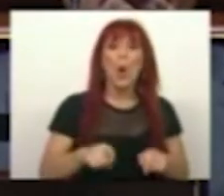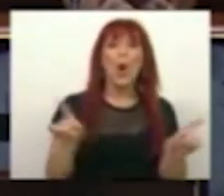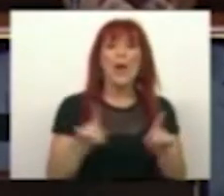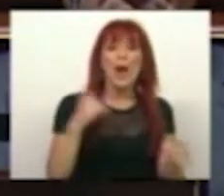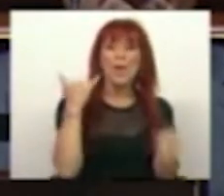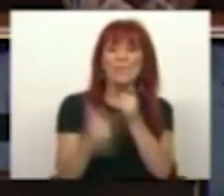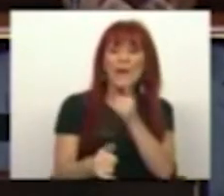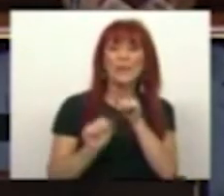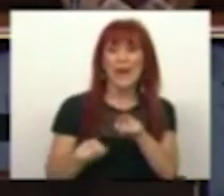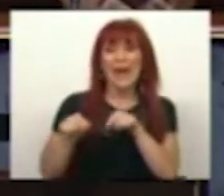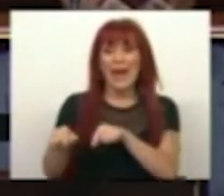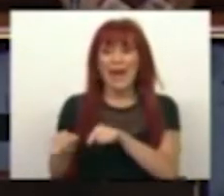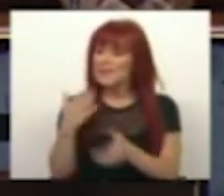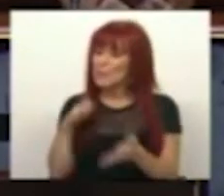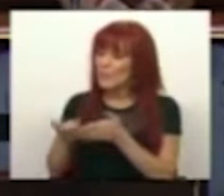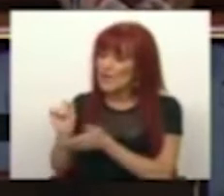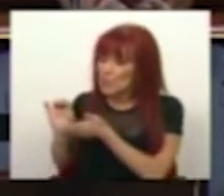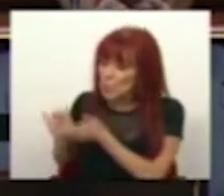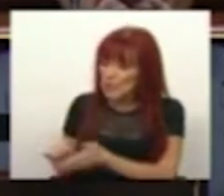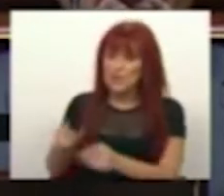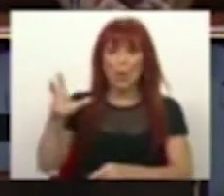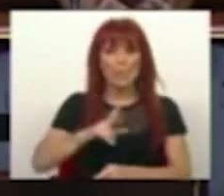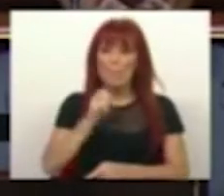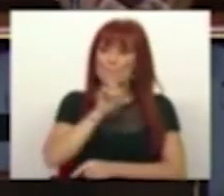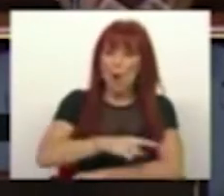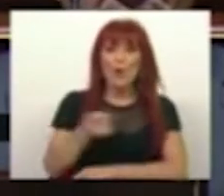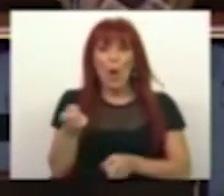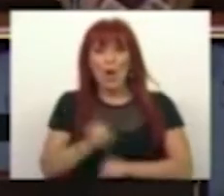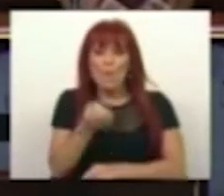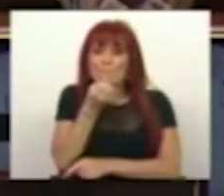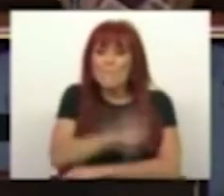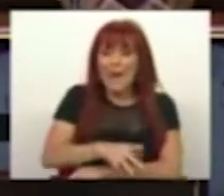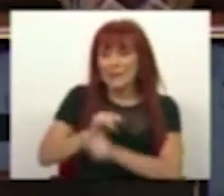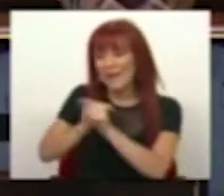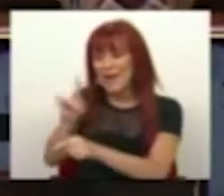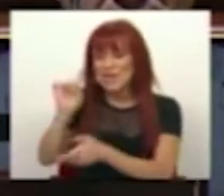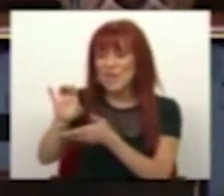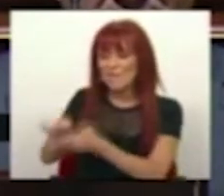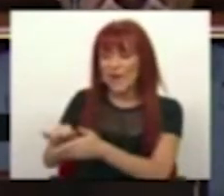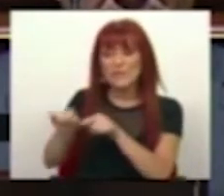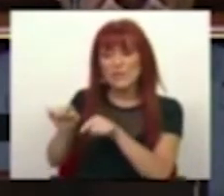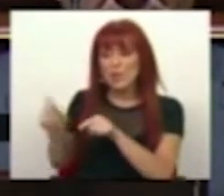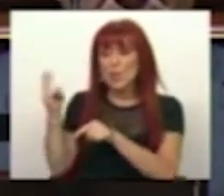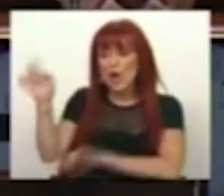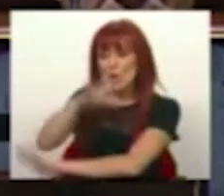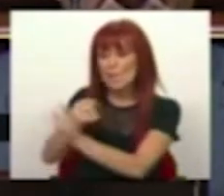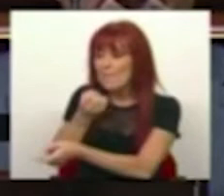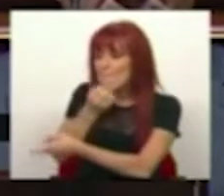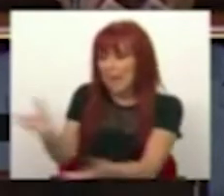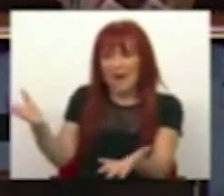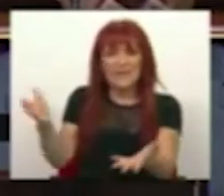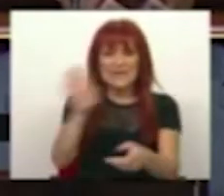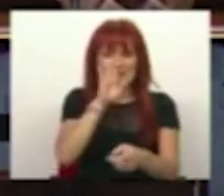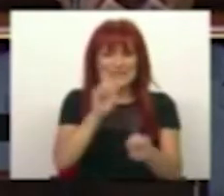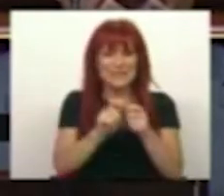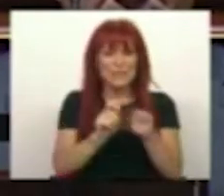não põe em perigo essa utilização? Ou seja, Portugal pode ou não pode perder verbas da União Europeia se